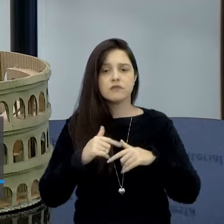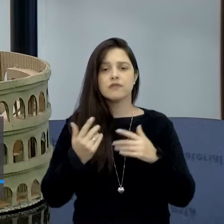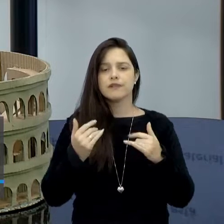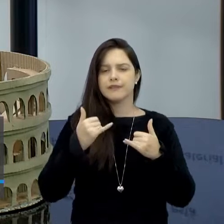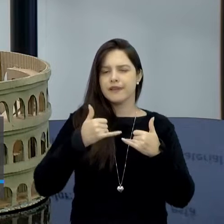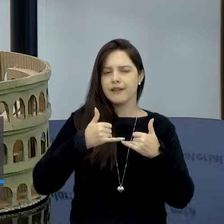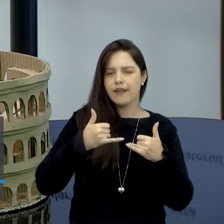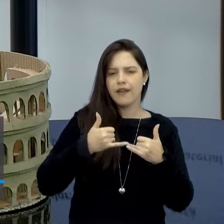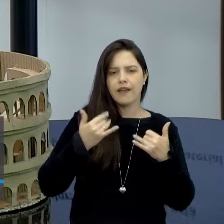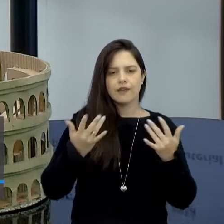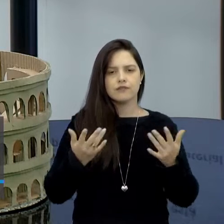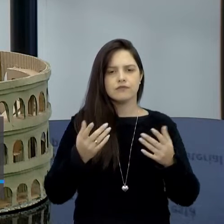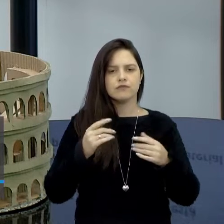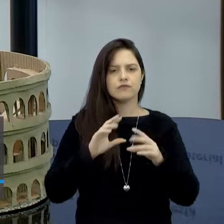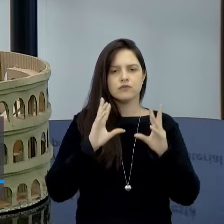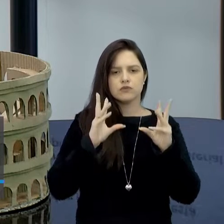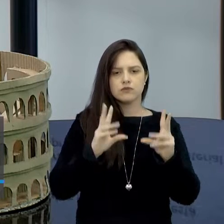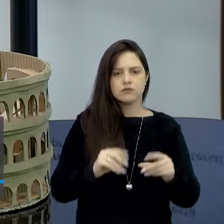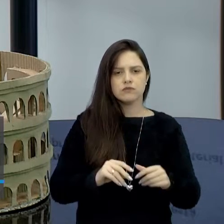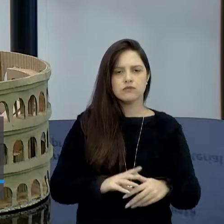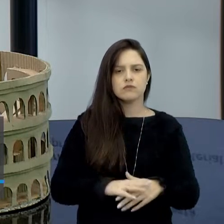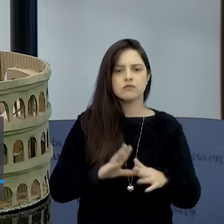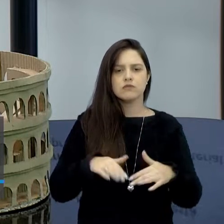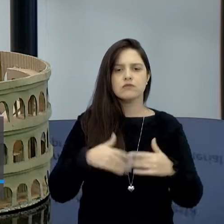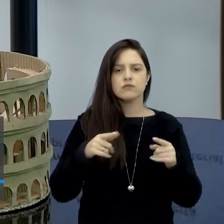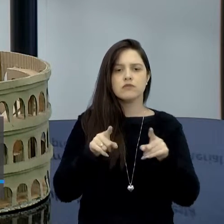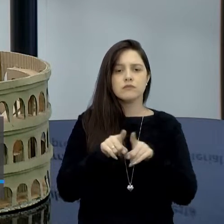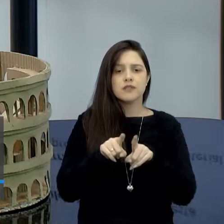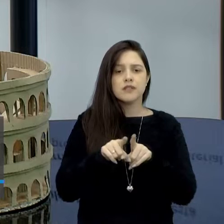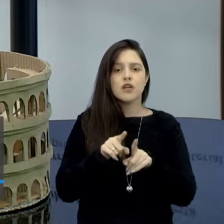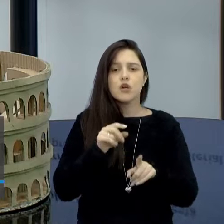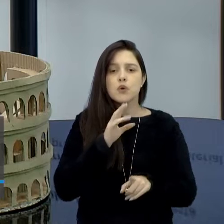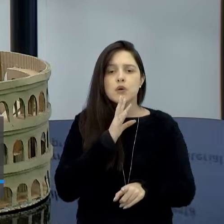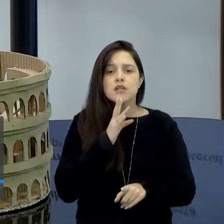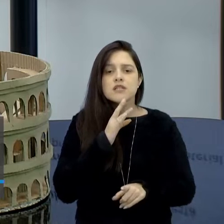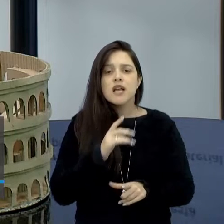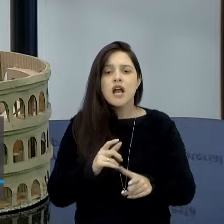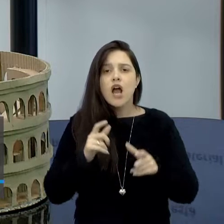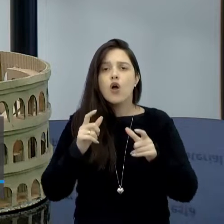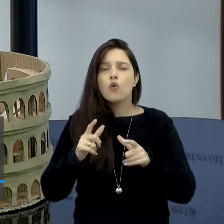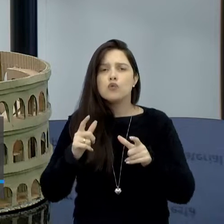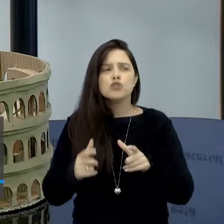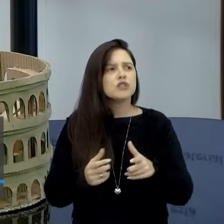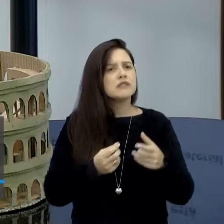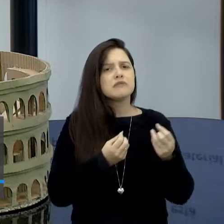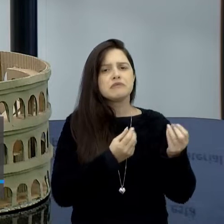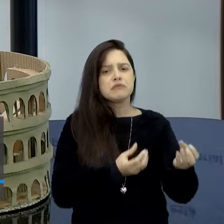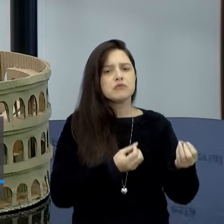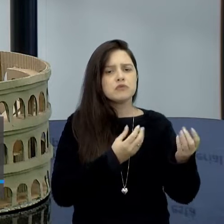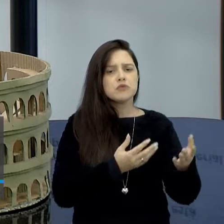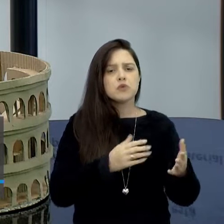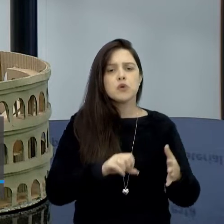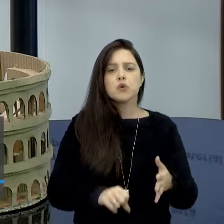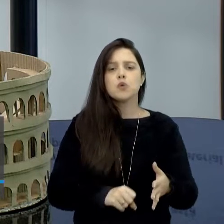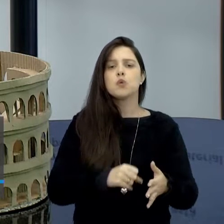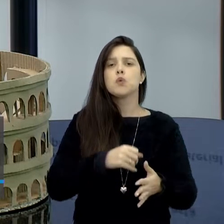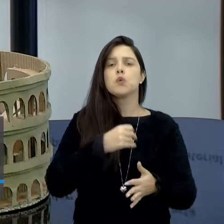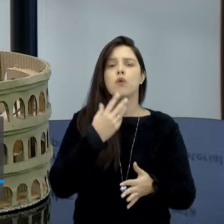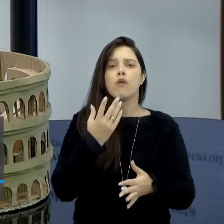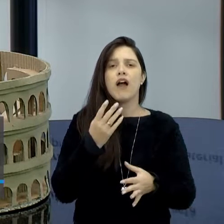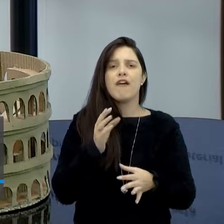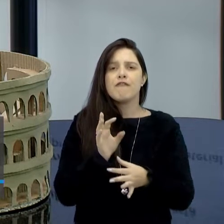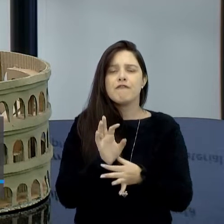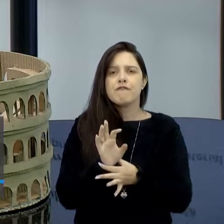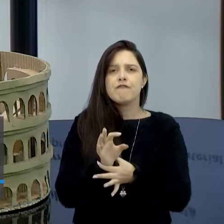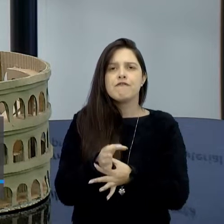internet e trabalhar com mídias. Você precisa conhecer onde retirar informações. Quais são as fontes seguras para